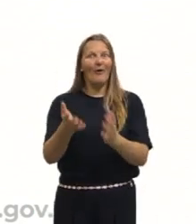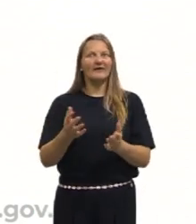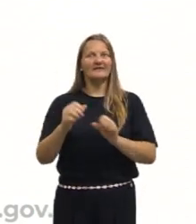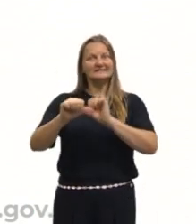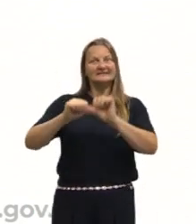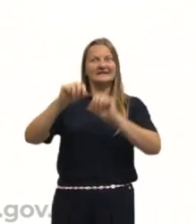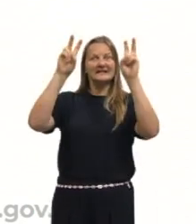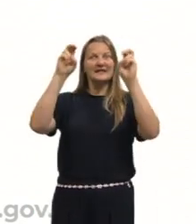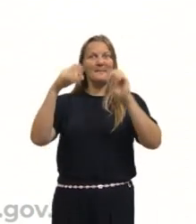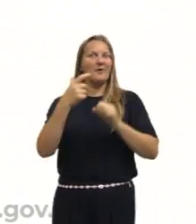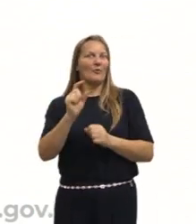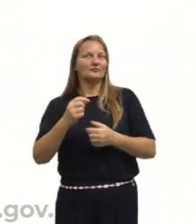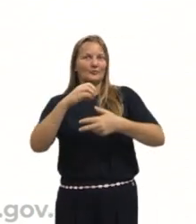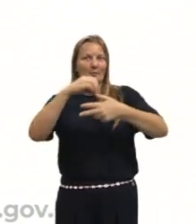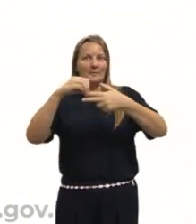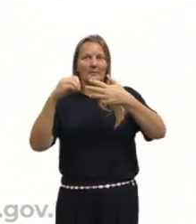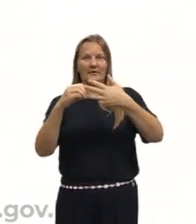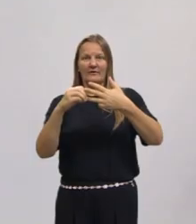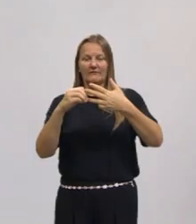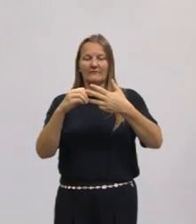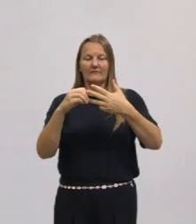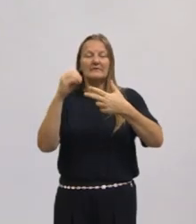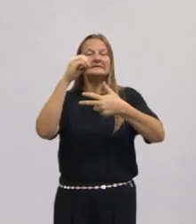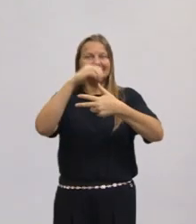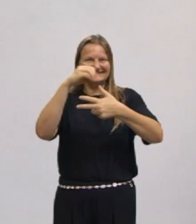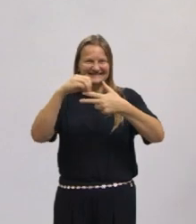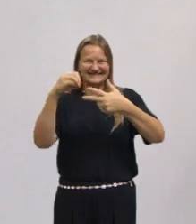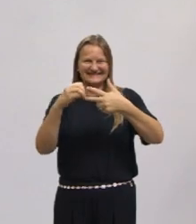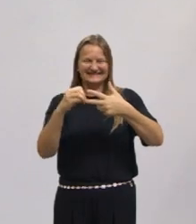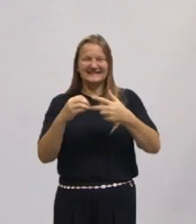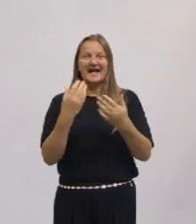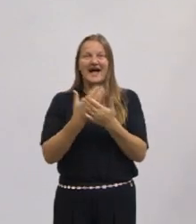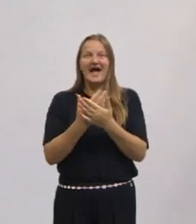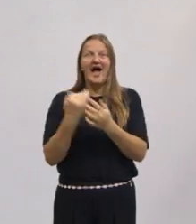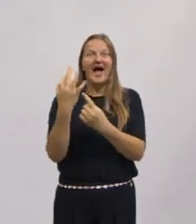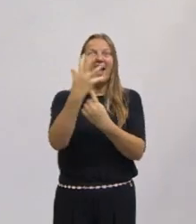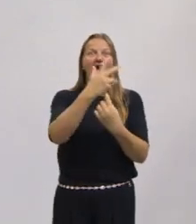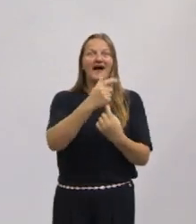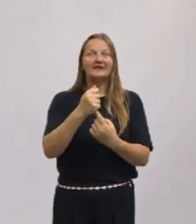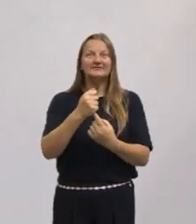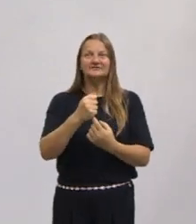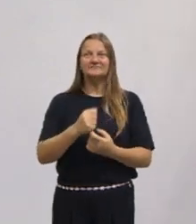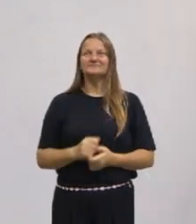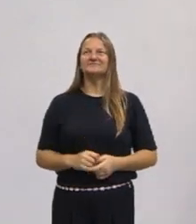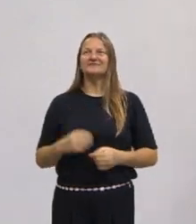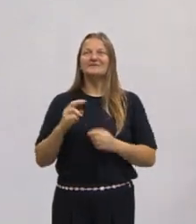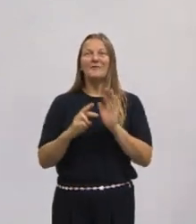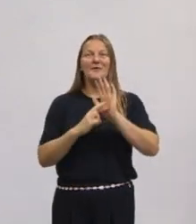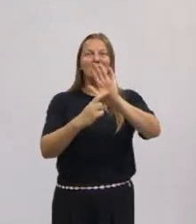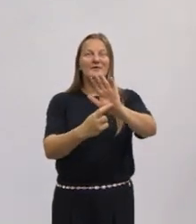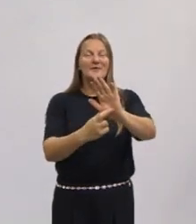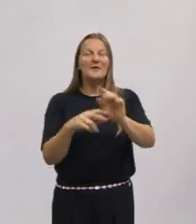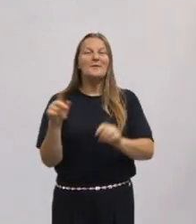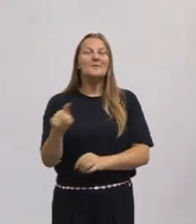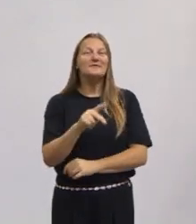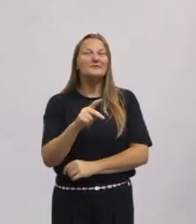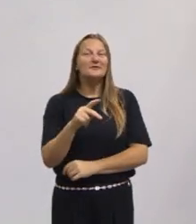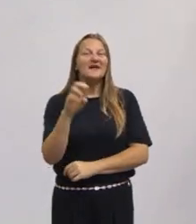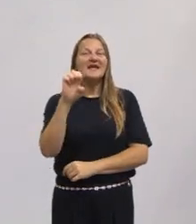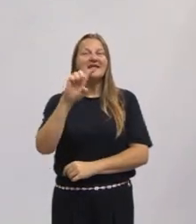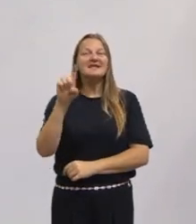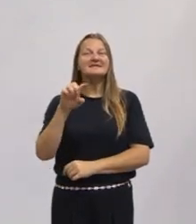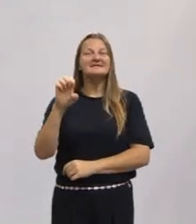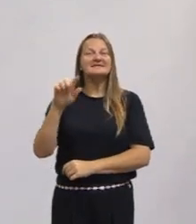trazer aí a língua portuguesa para vocês que eu vou deixar ali para o finalzinho da aula vou representar aqui o colega Ezequiel né falando um pouquinho sobre o que